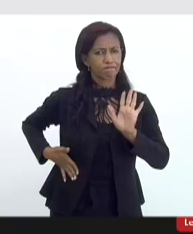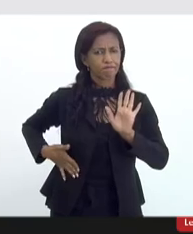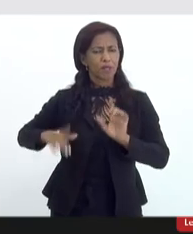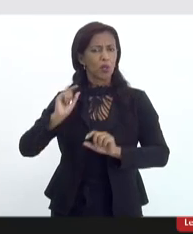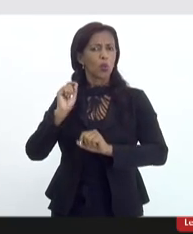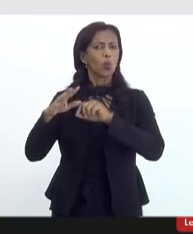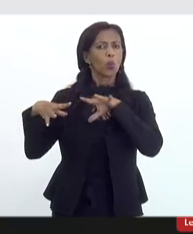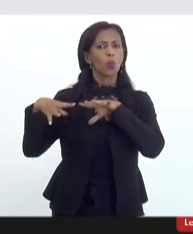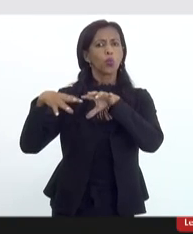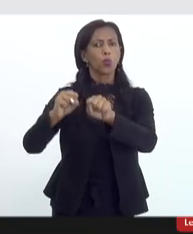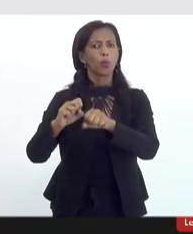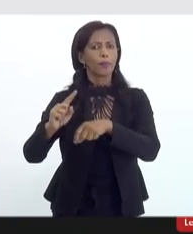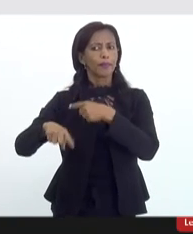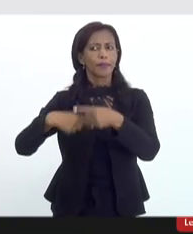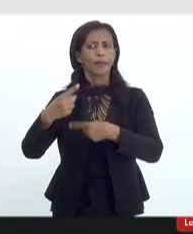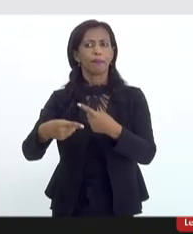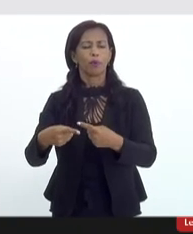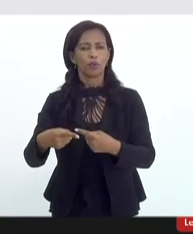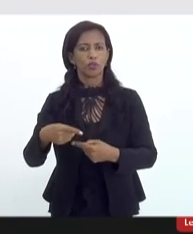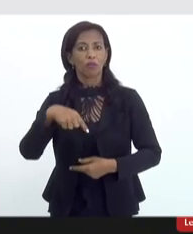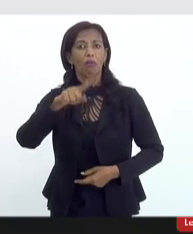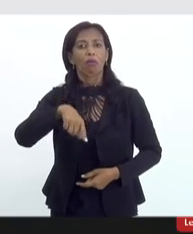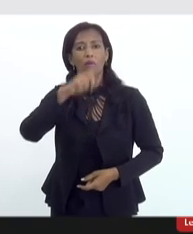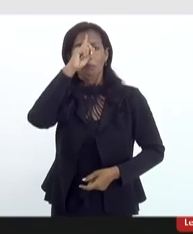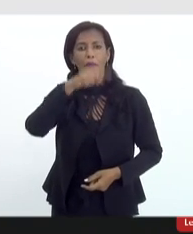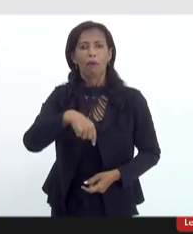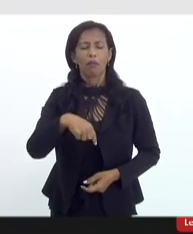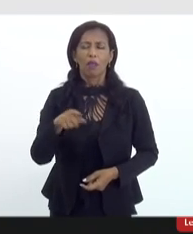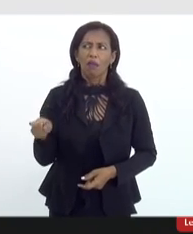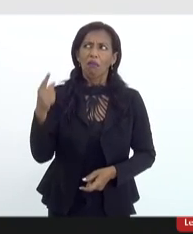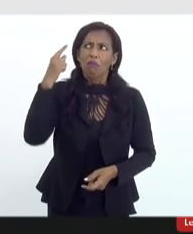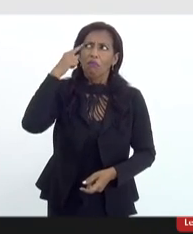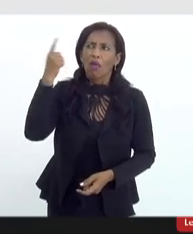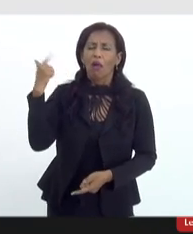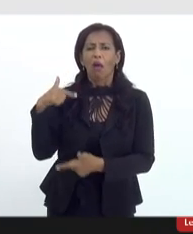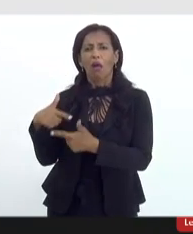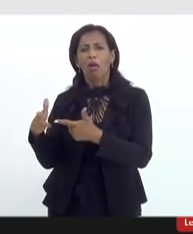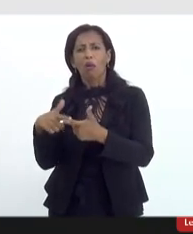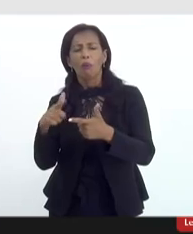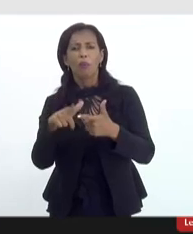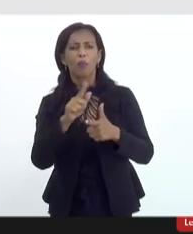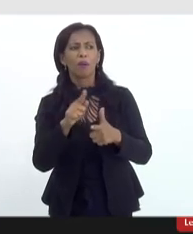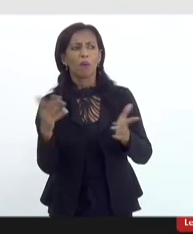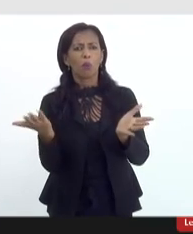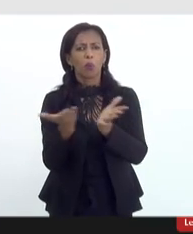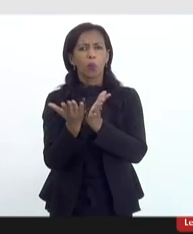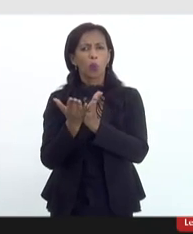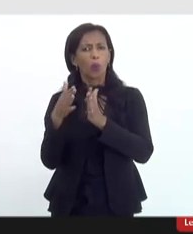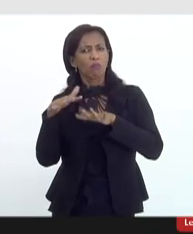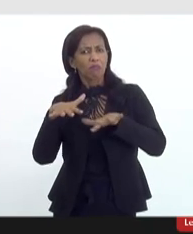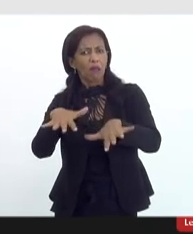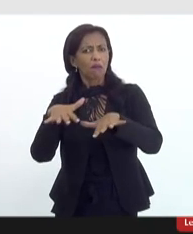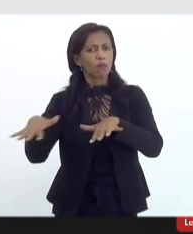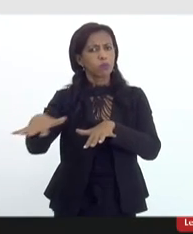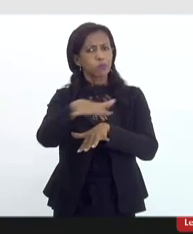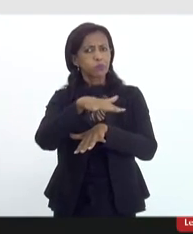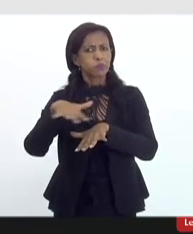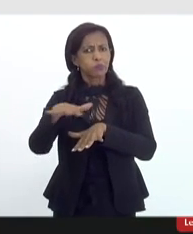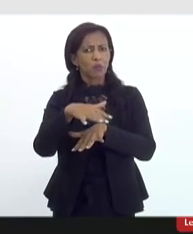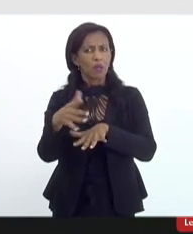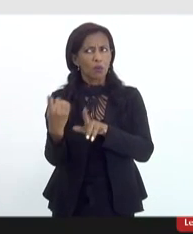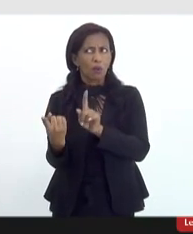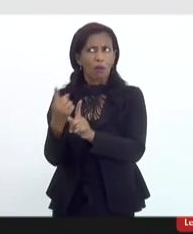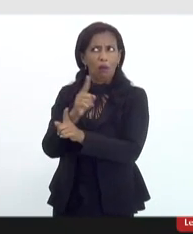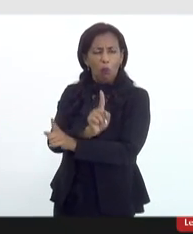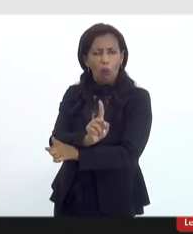depois o território, tá? Mas aí a gente pensa assim, mas é um problema os evangélicos estarem no território para a gente não fazer a intolerância reversa?